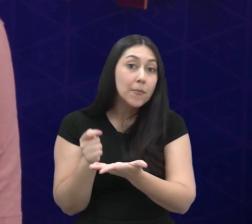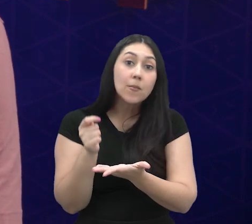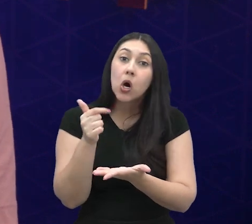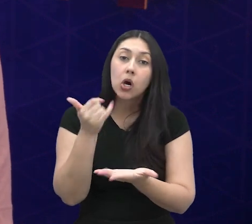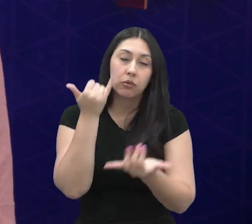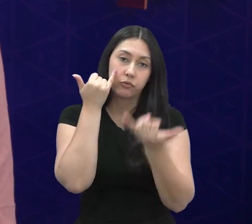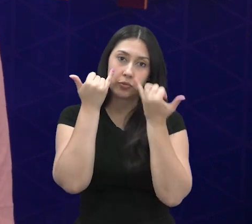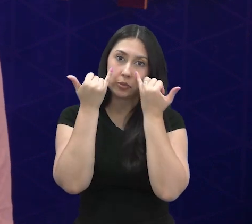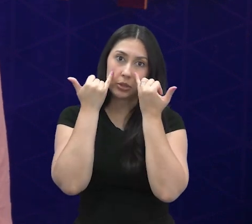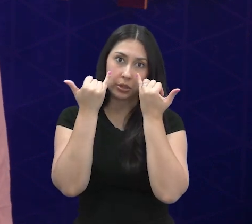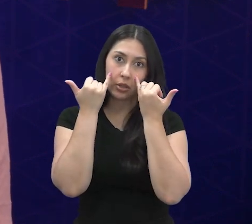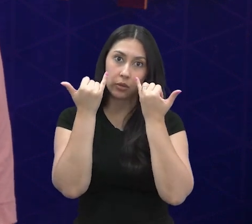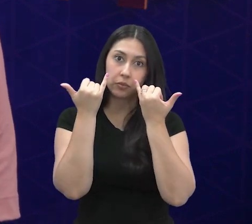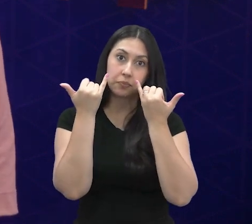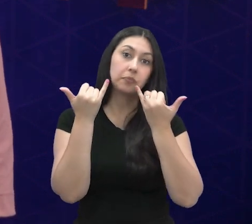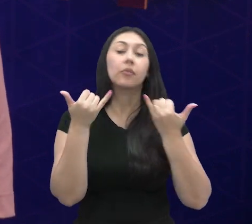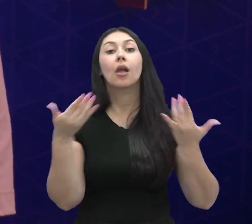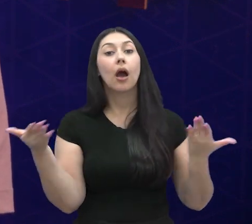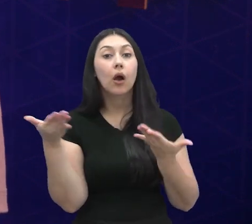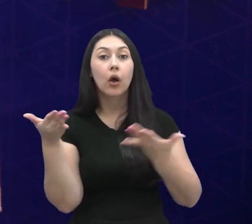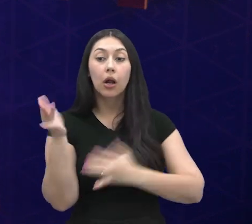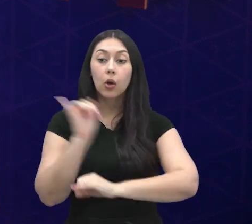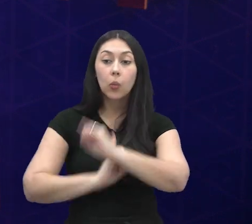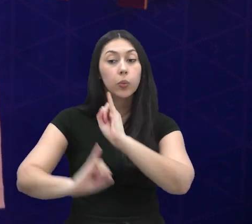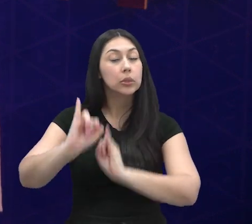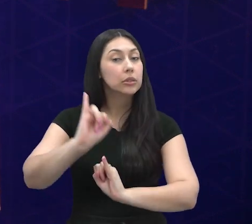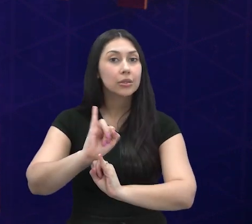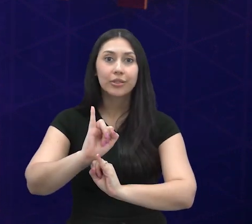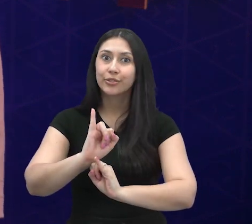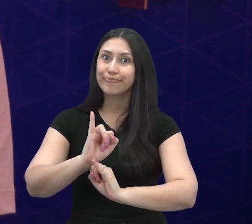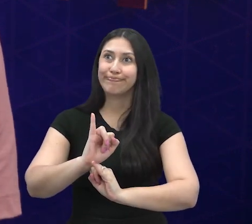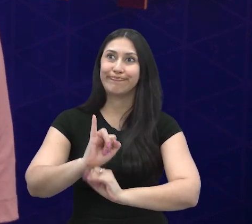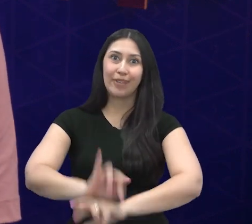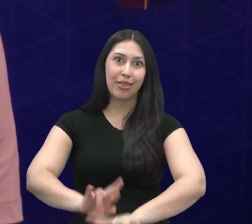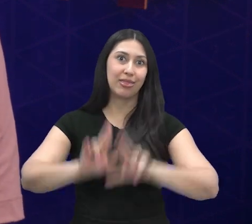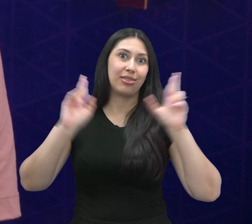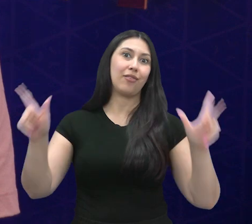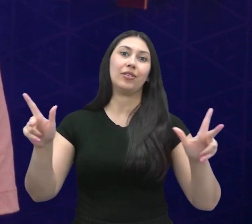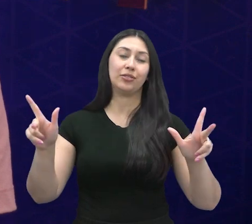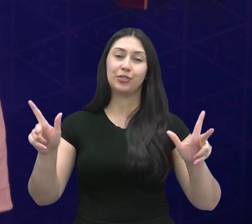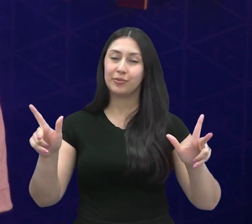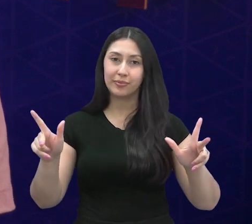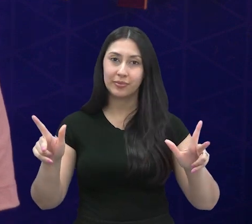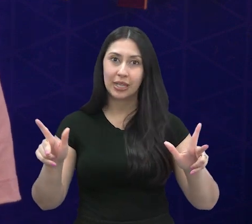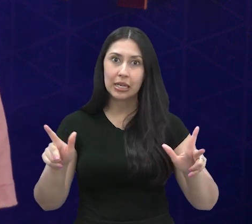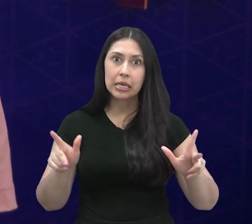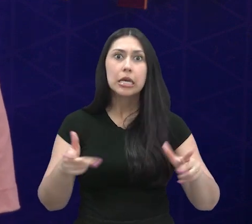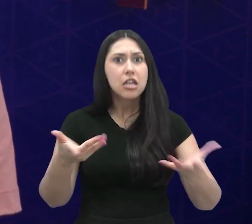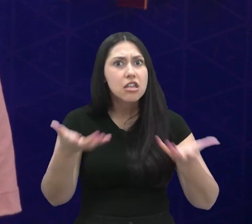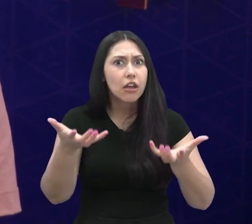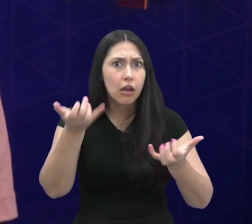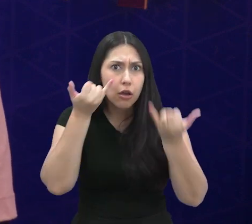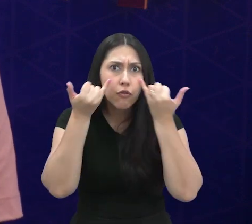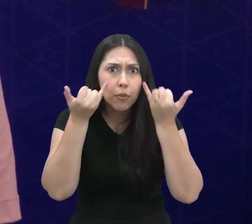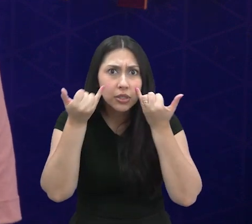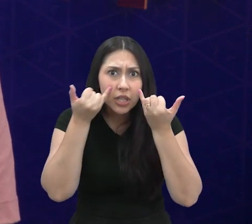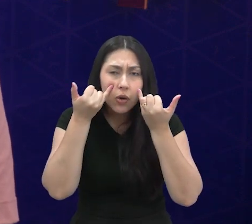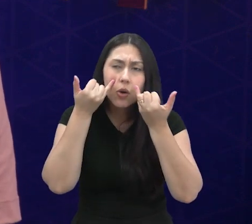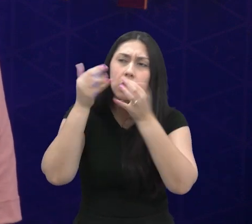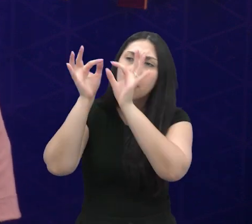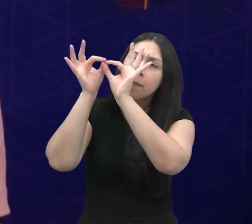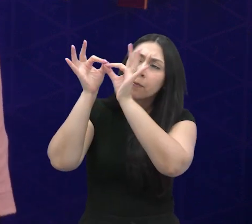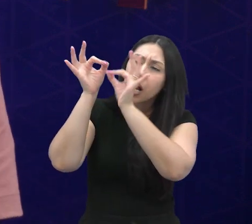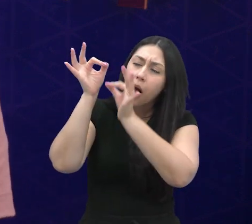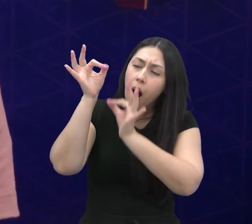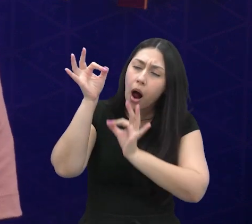cabiam dentro daquele jornal. E com a internet, né, não é assim. O quanto você quiser ler sobre um